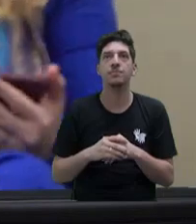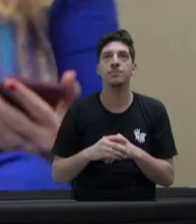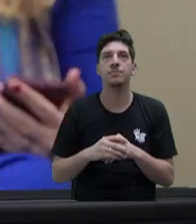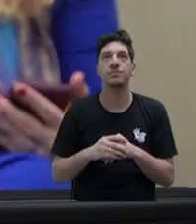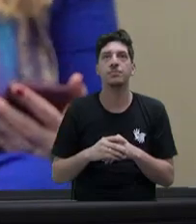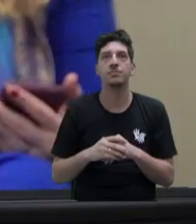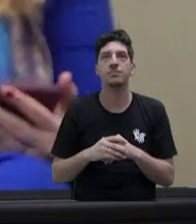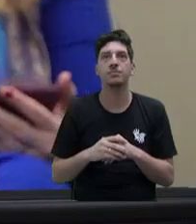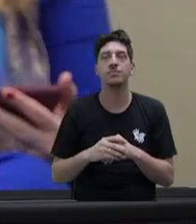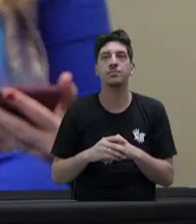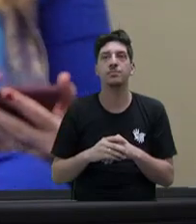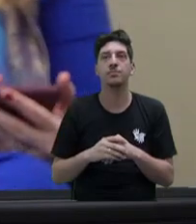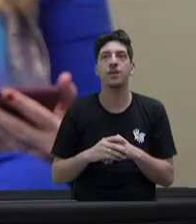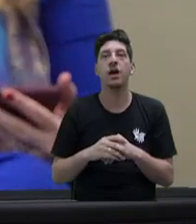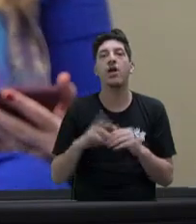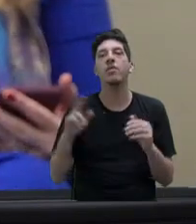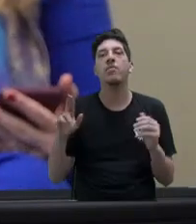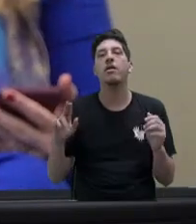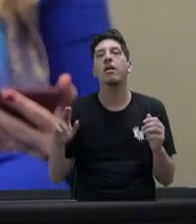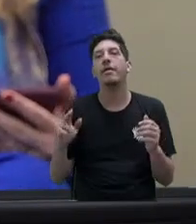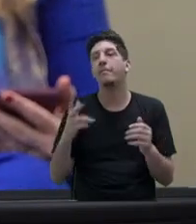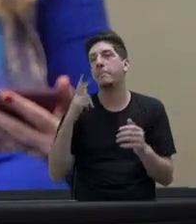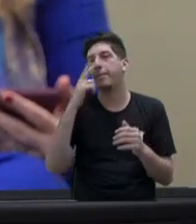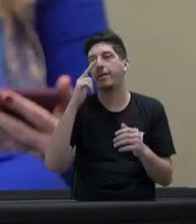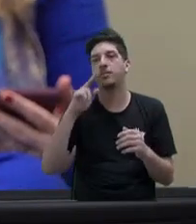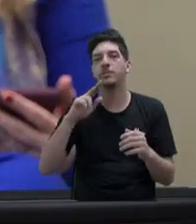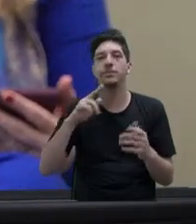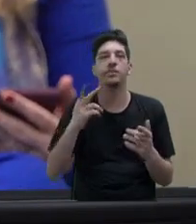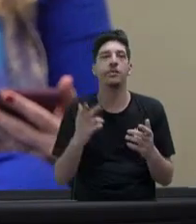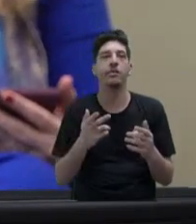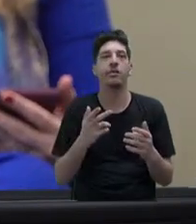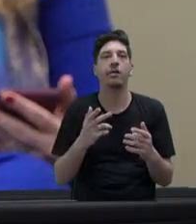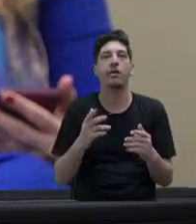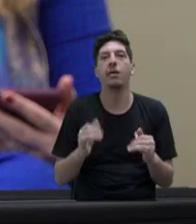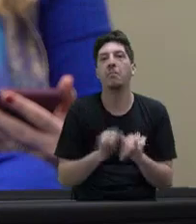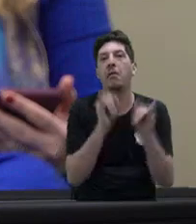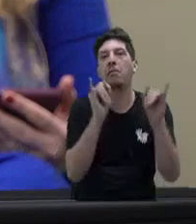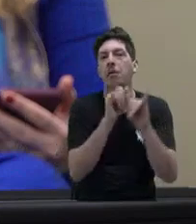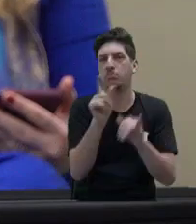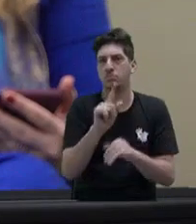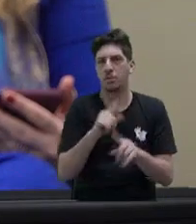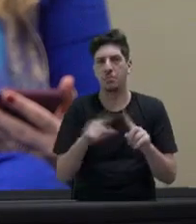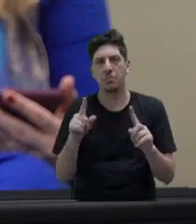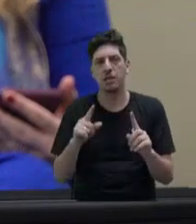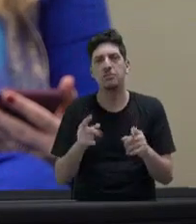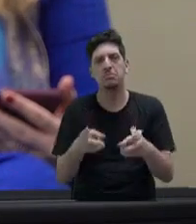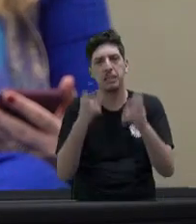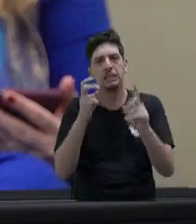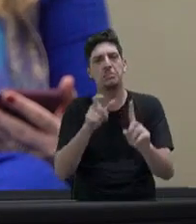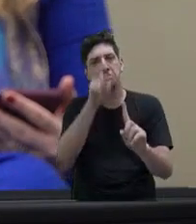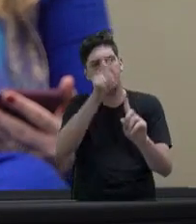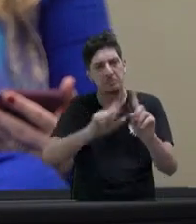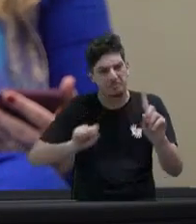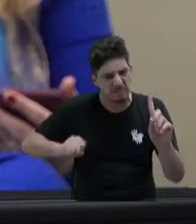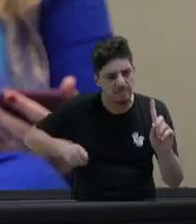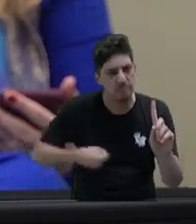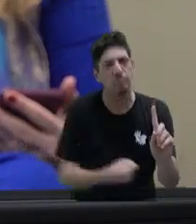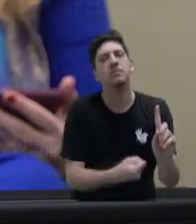vi como o secretário Leônidas realmente defende a pasta atividade com ele, com tanto vigor, com